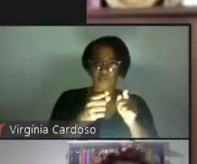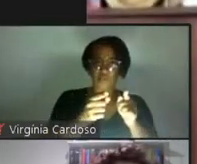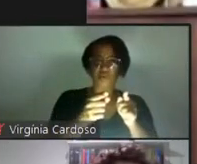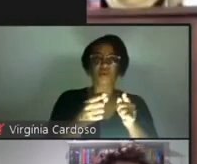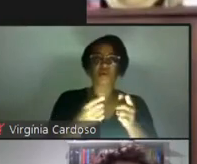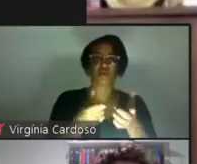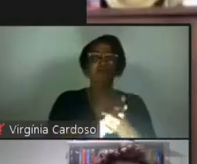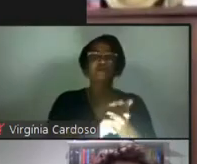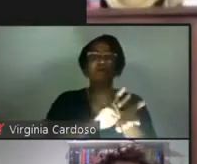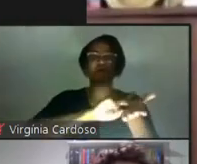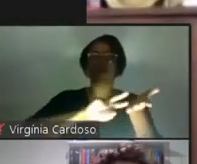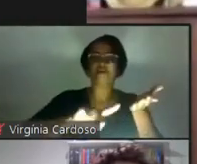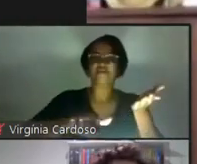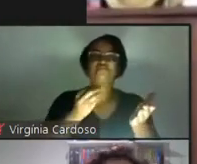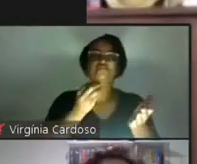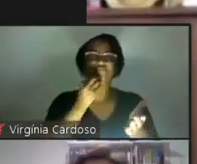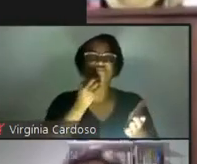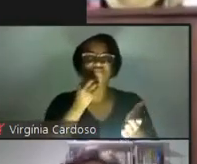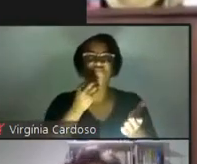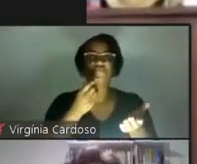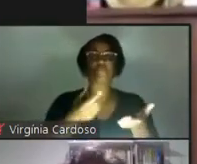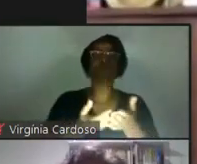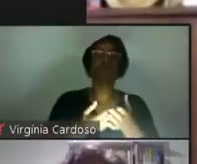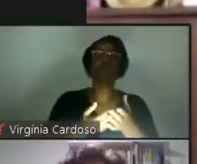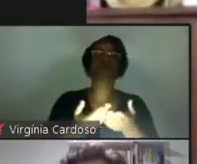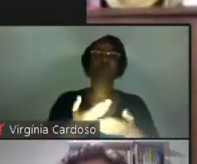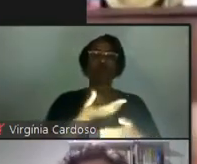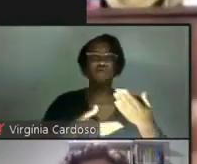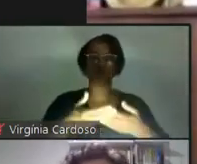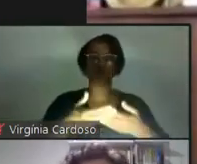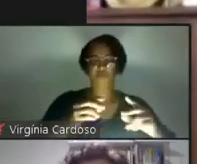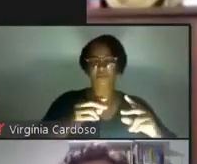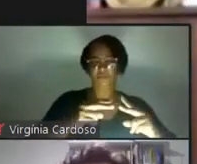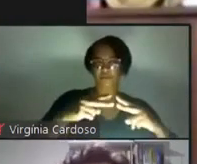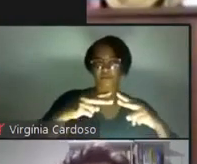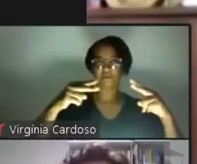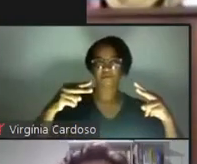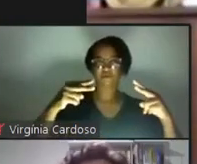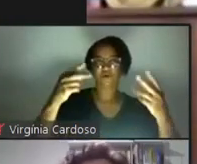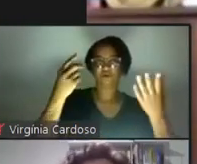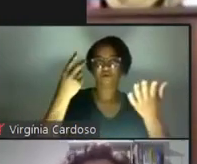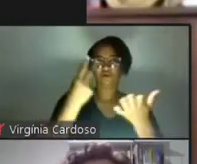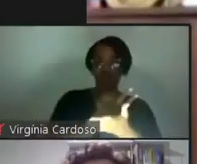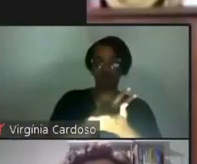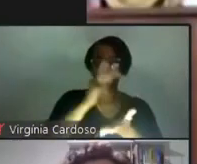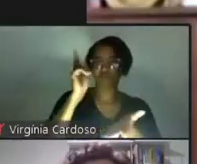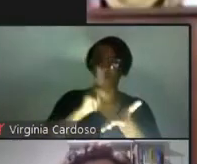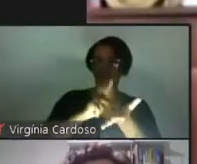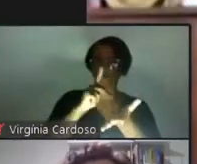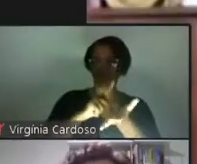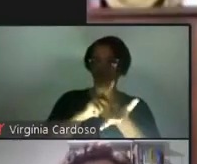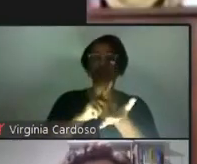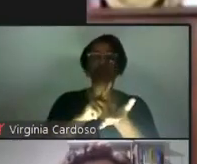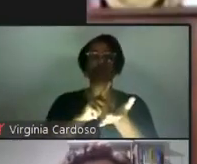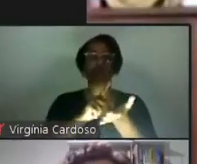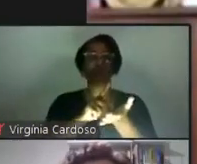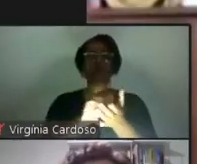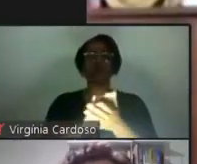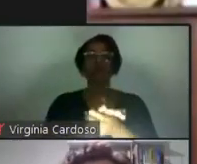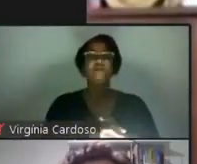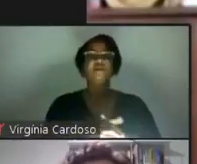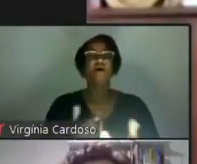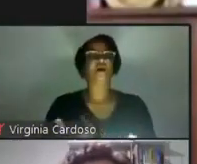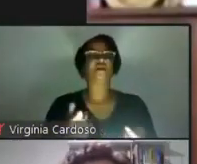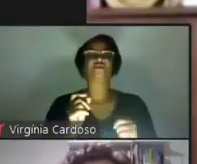essas várias tentativas de emular para o virtual o que acontece no real. E aí acabou ficando com um orçamento muito caro. E